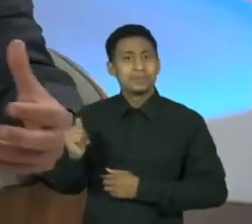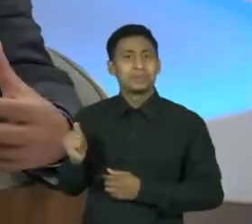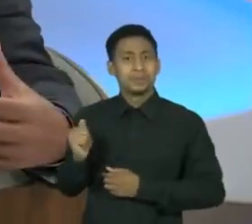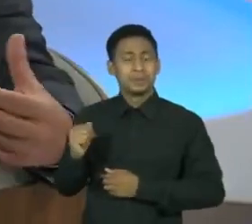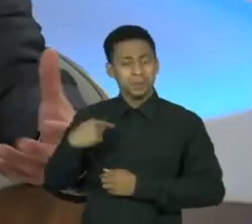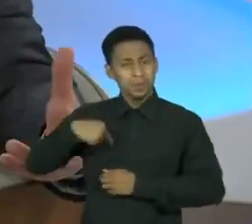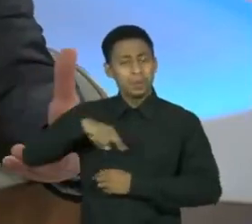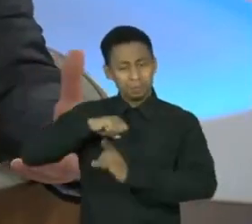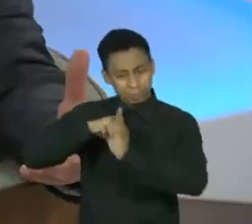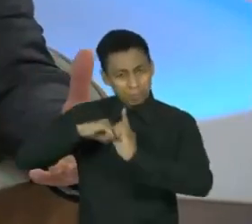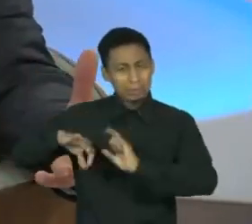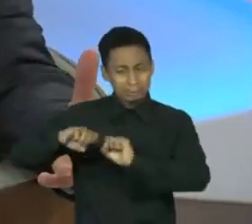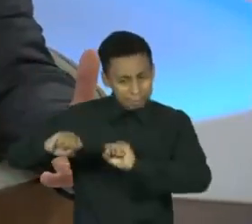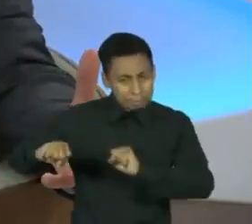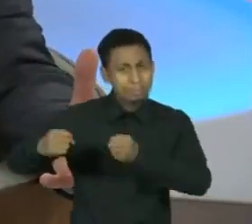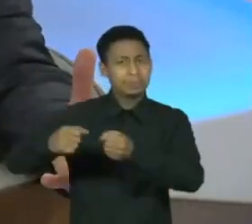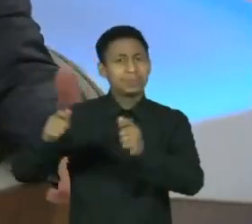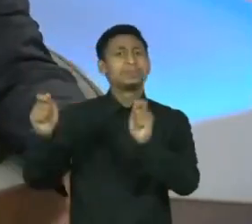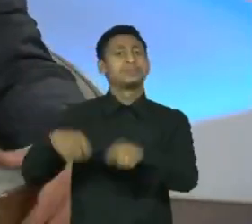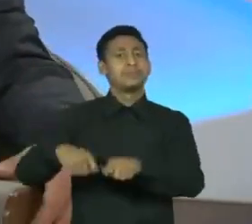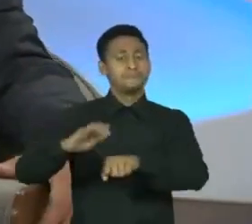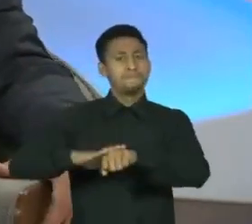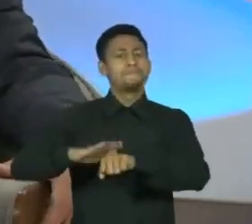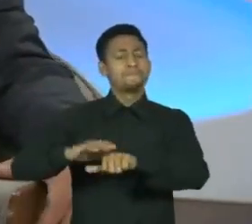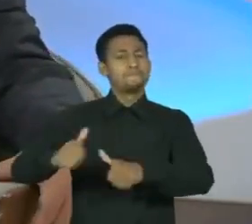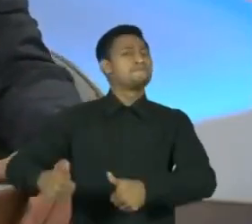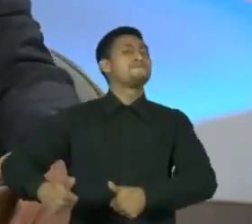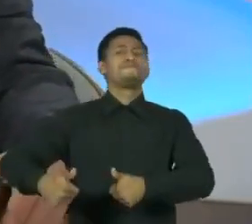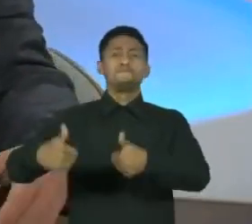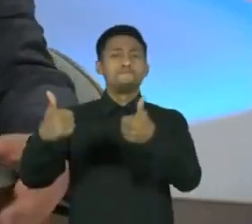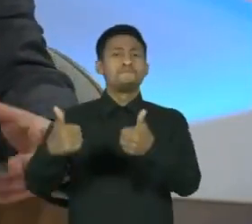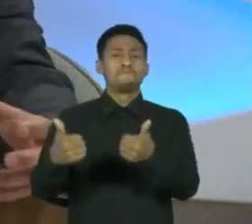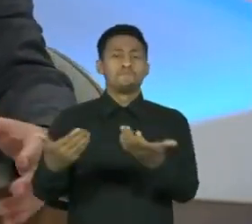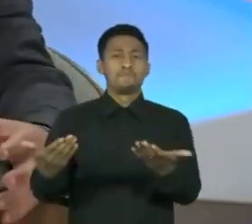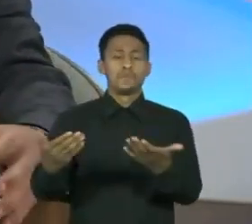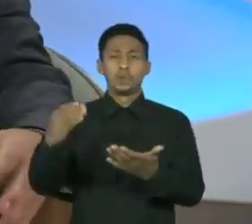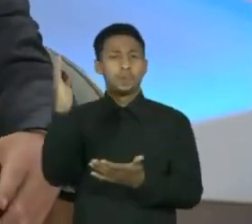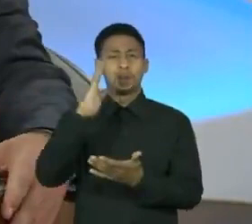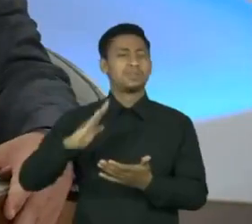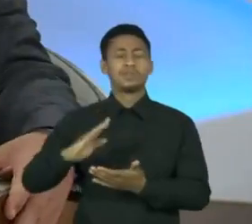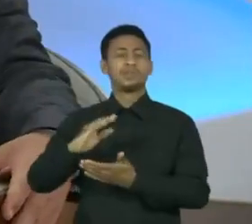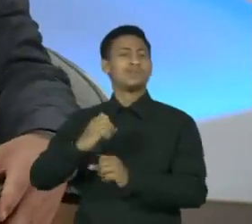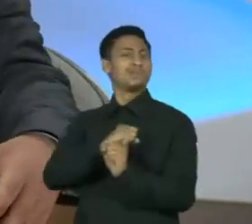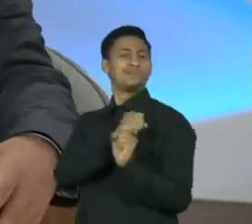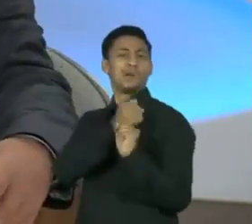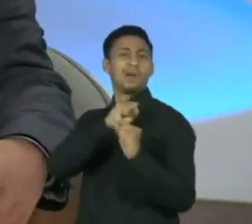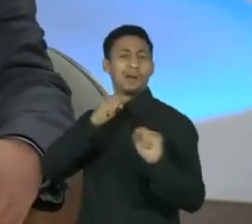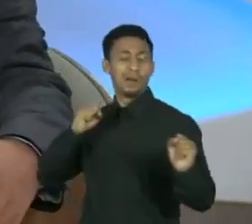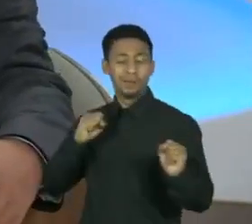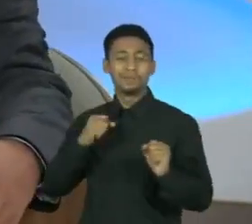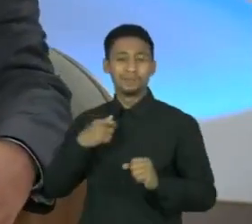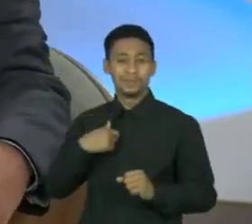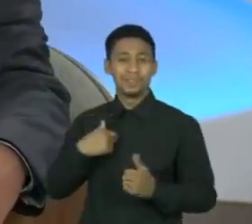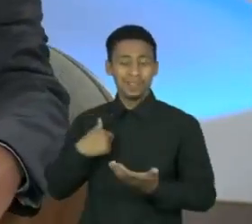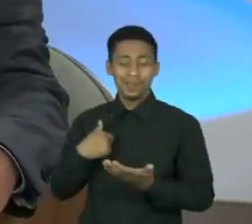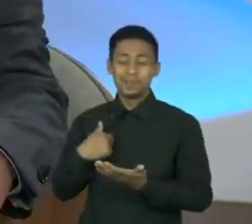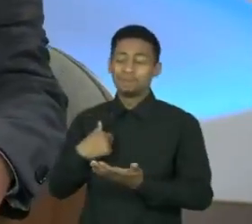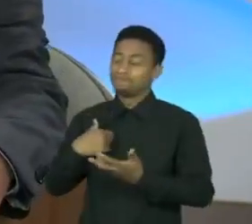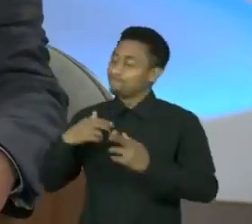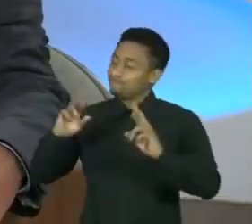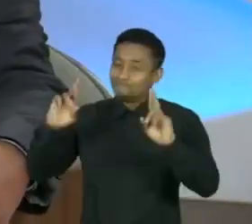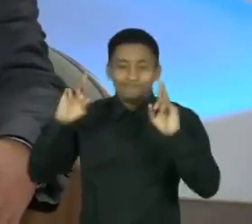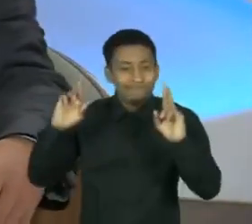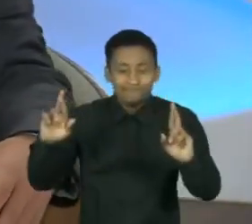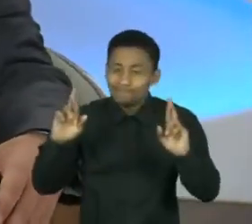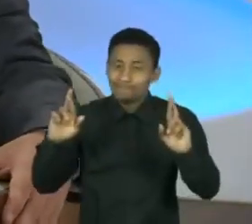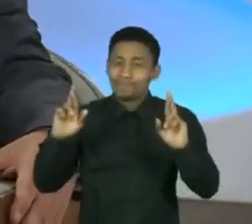fazer para fazer deste país um lugar grande é assim como a Betânia eu acho que que o guarda essa Esperança Eu costumo dizer